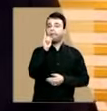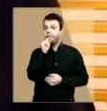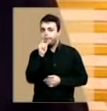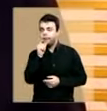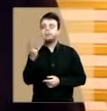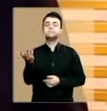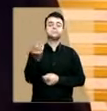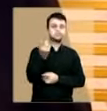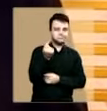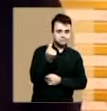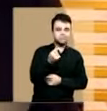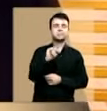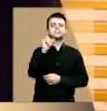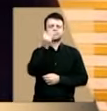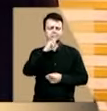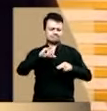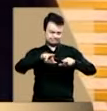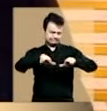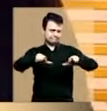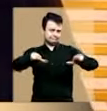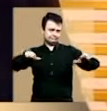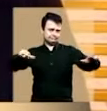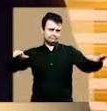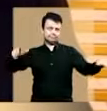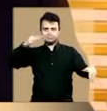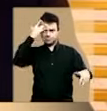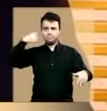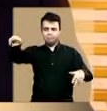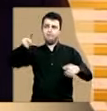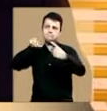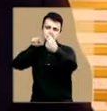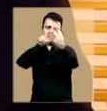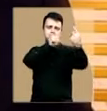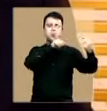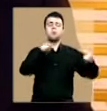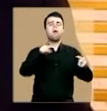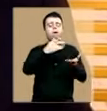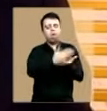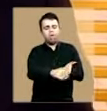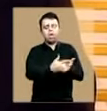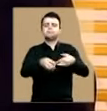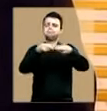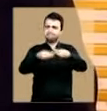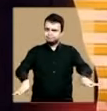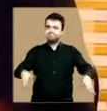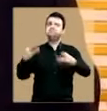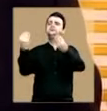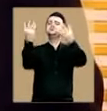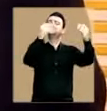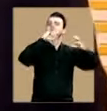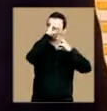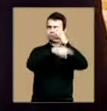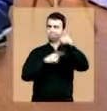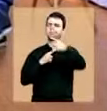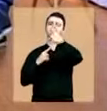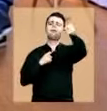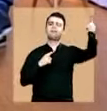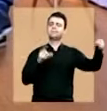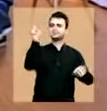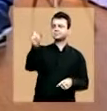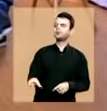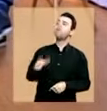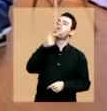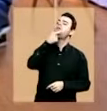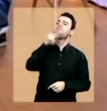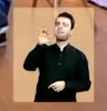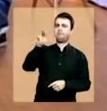Comida, água, dinheiro, energia, cada vez mais a gente fala dos desperdícios desses recursos no mundo. Ô Rafael,